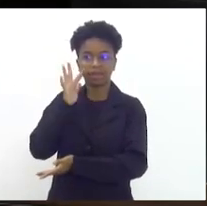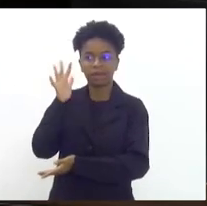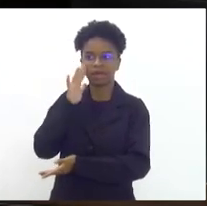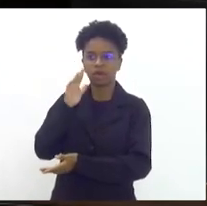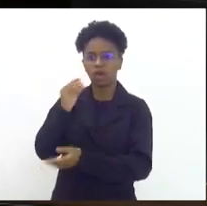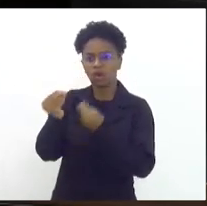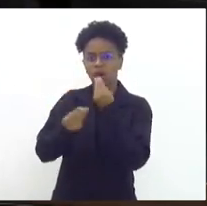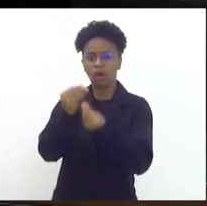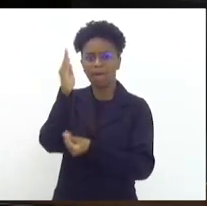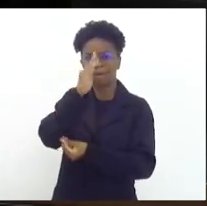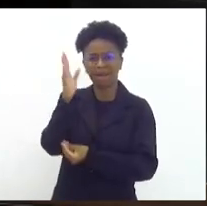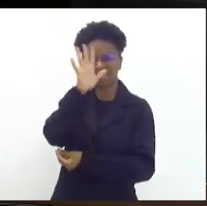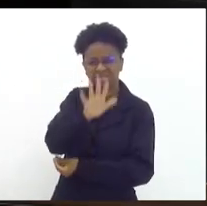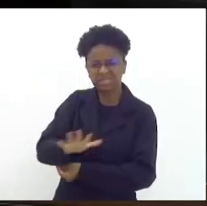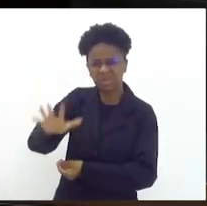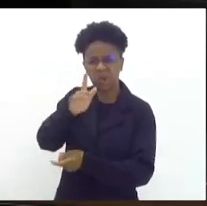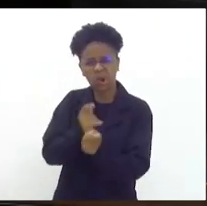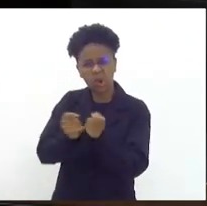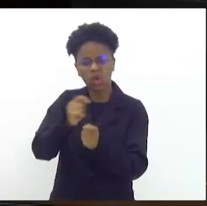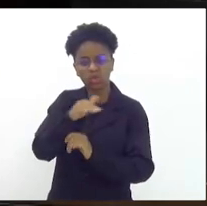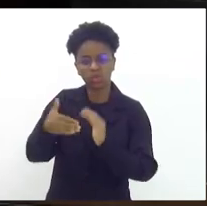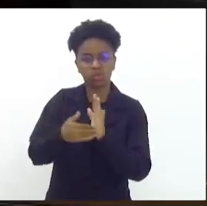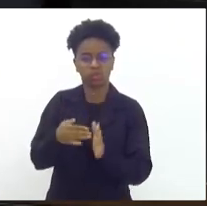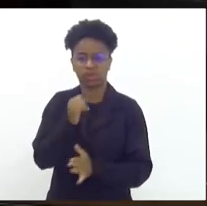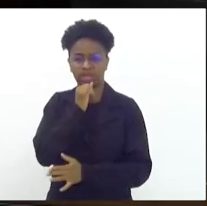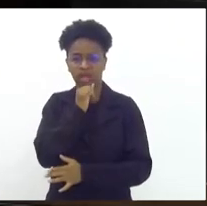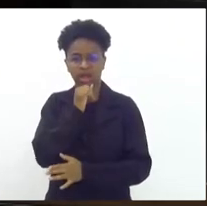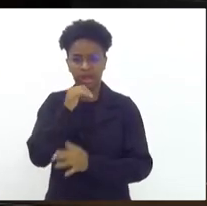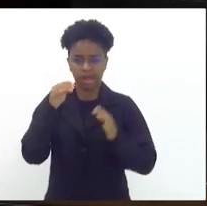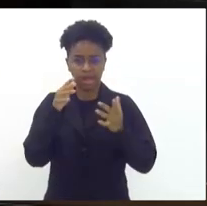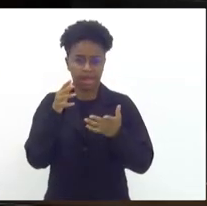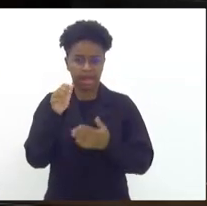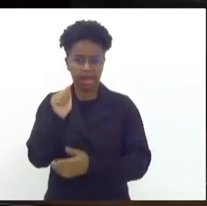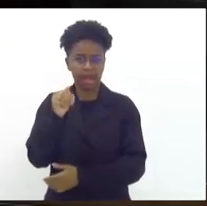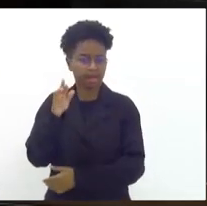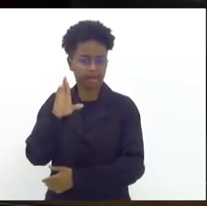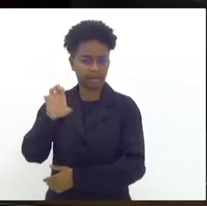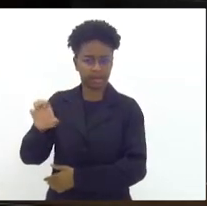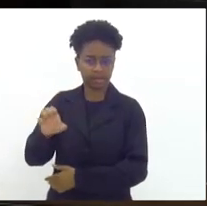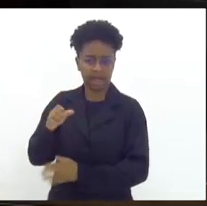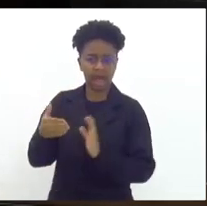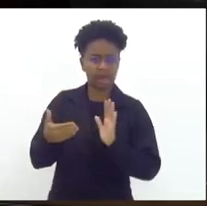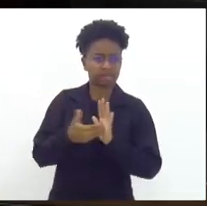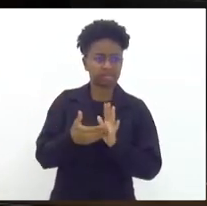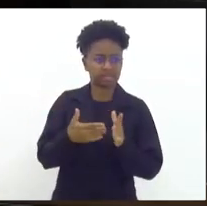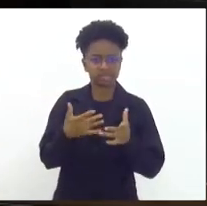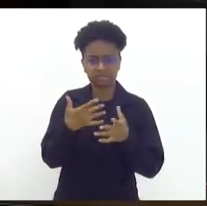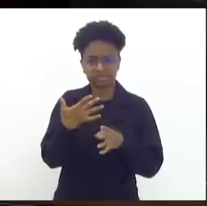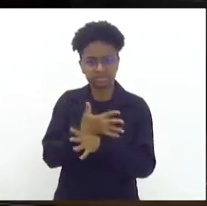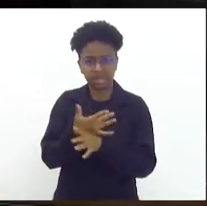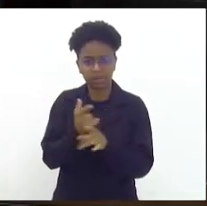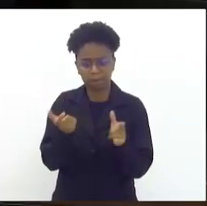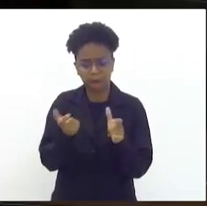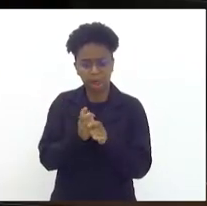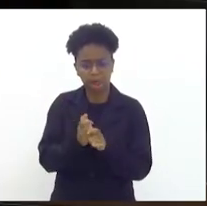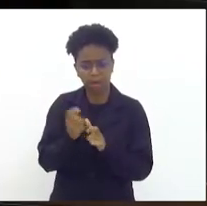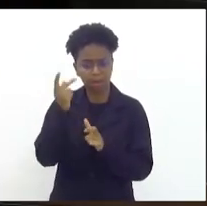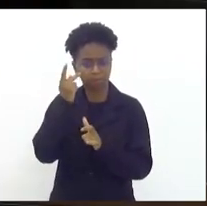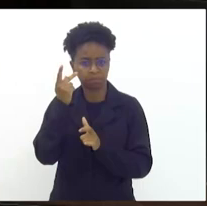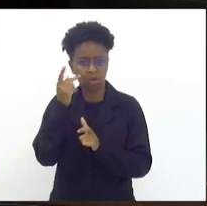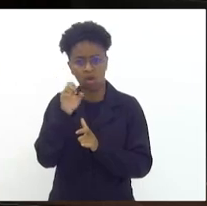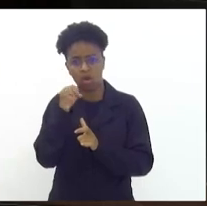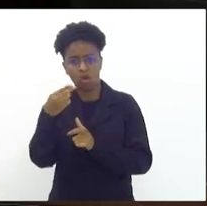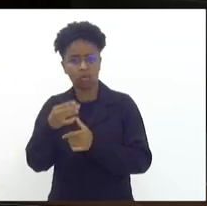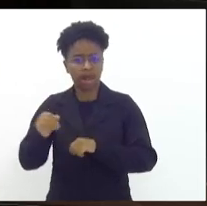enorme lá em Brasília cuidando desde Rio Branco lá no Acre até o município pequeno lá do Estado de São Paulo ou